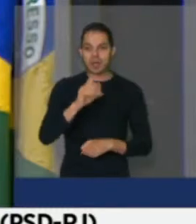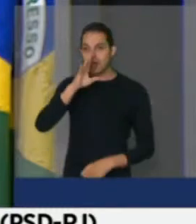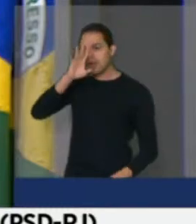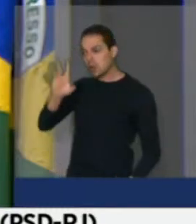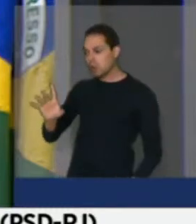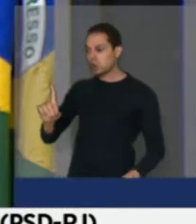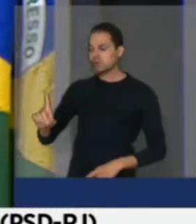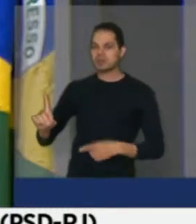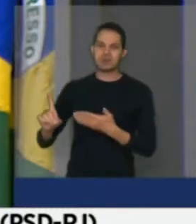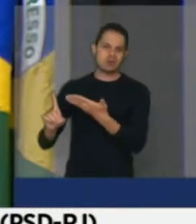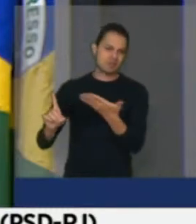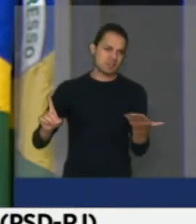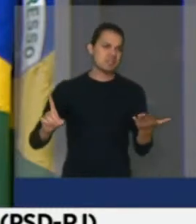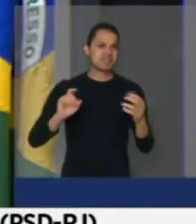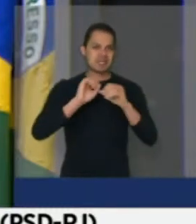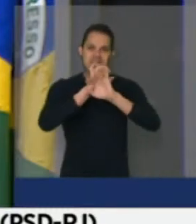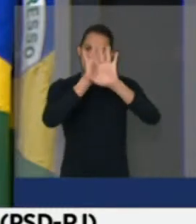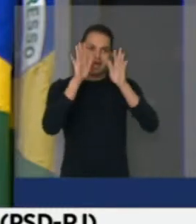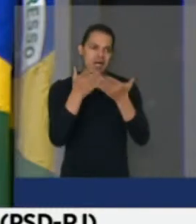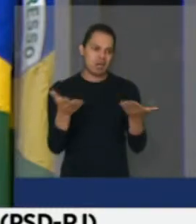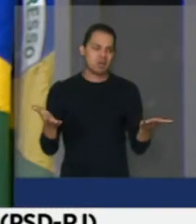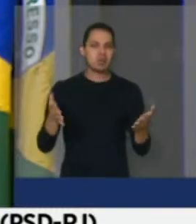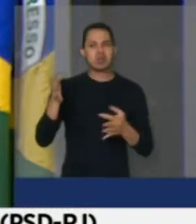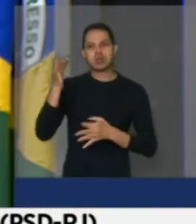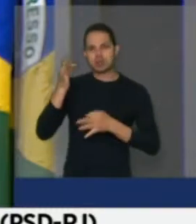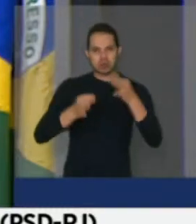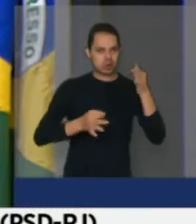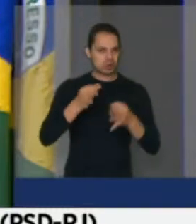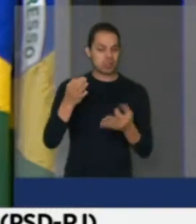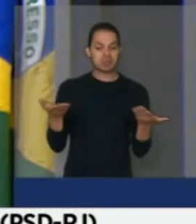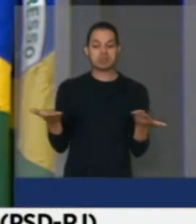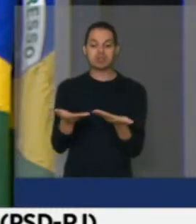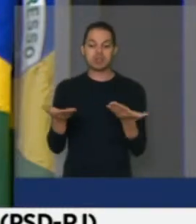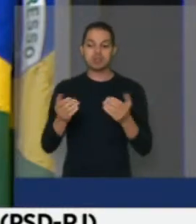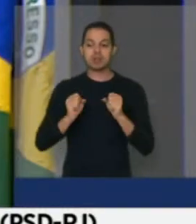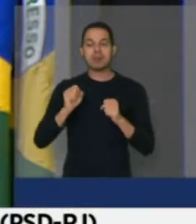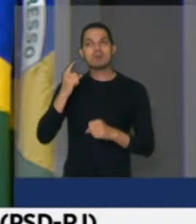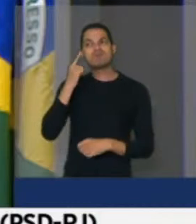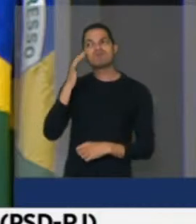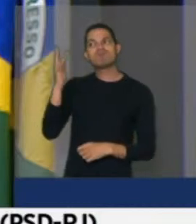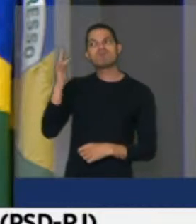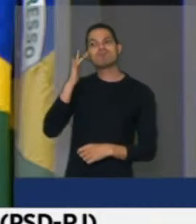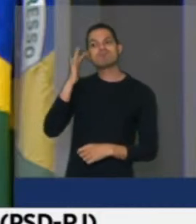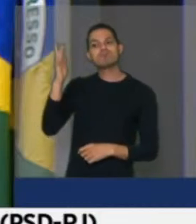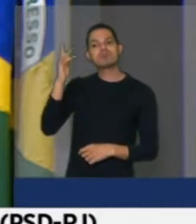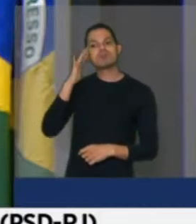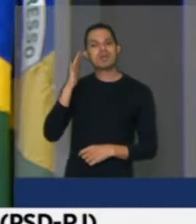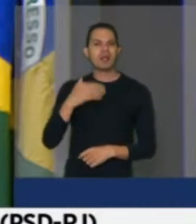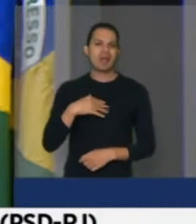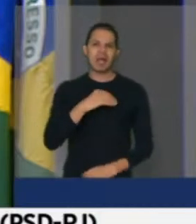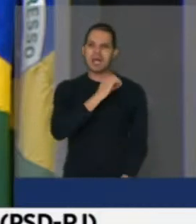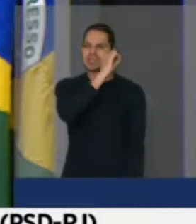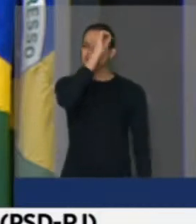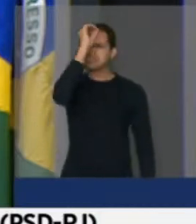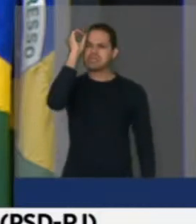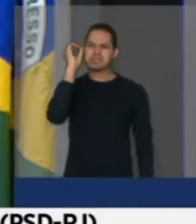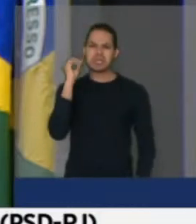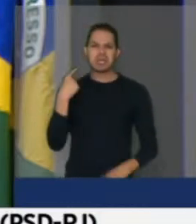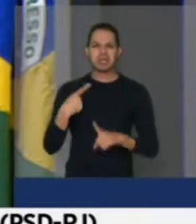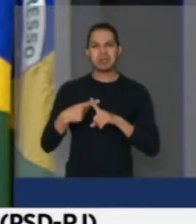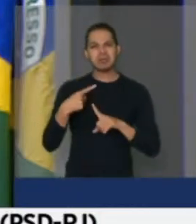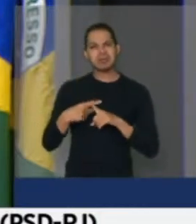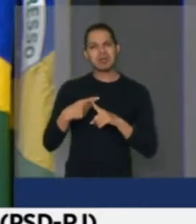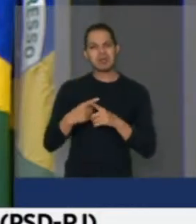vossas excelências, julgadores de hoje, podem estar pensando que até eu sou ingênuo, porque não se trata simplesmente de